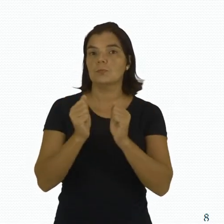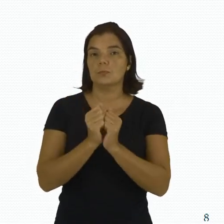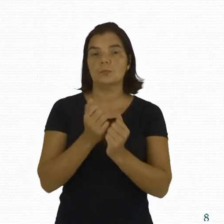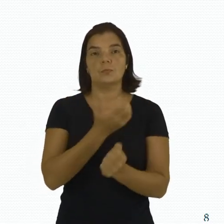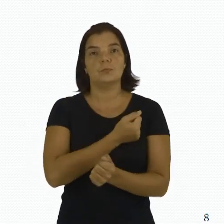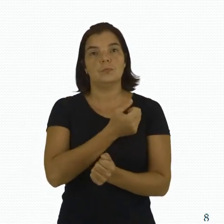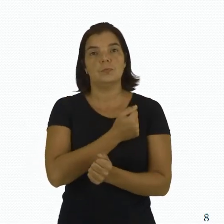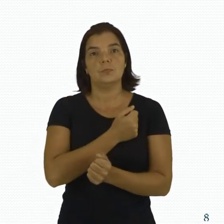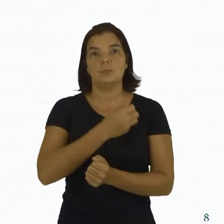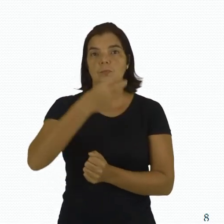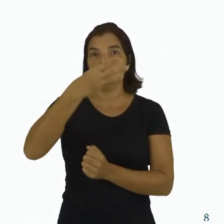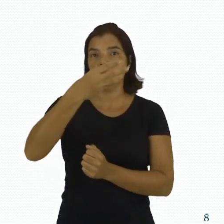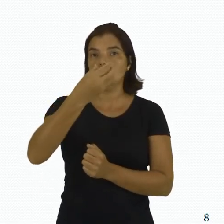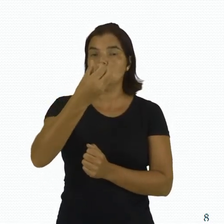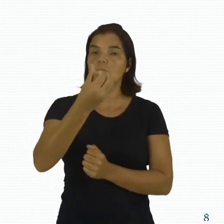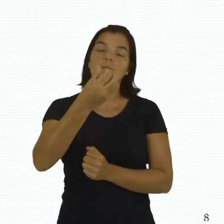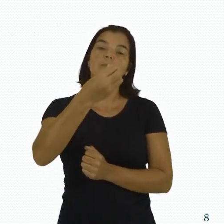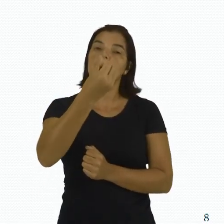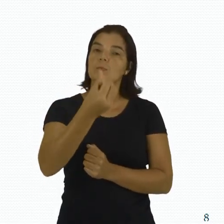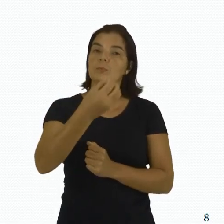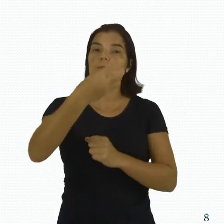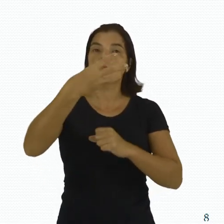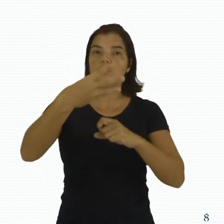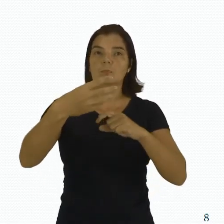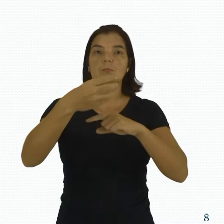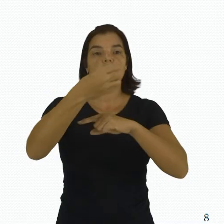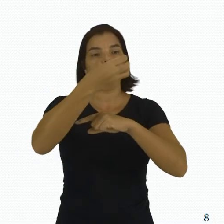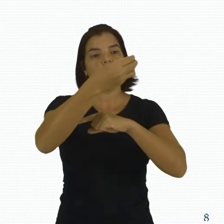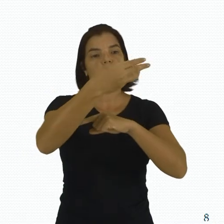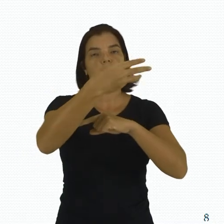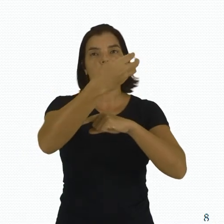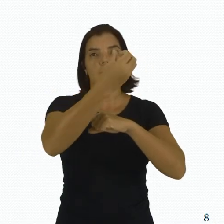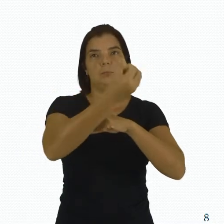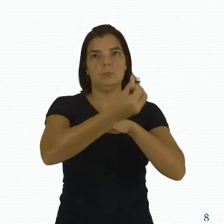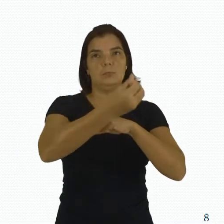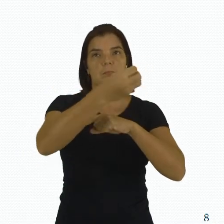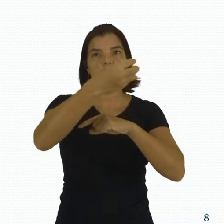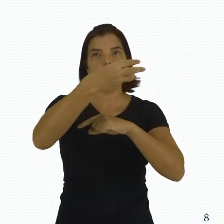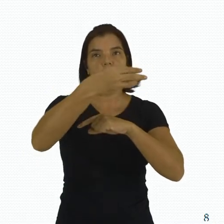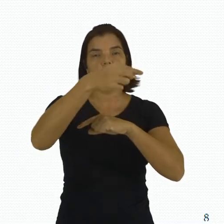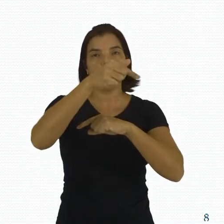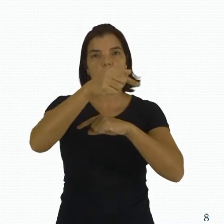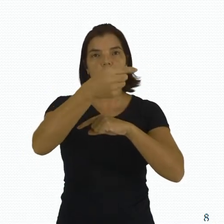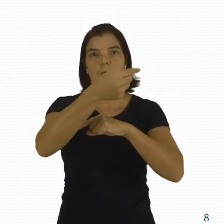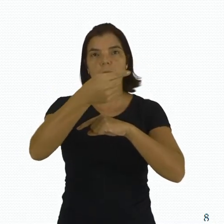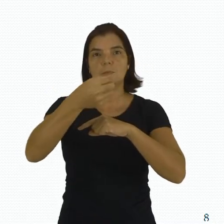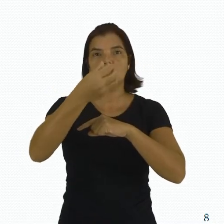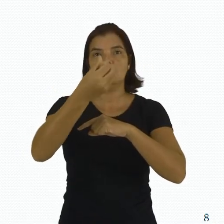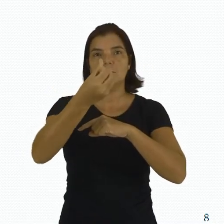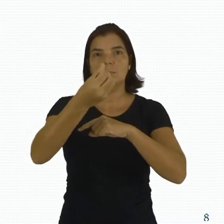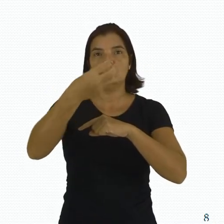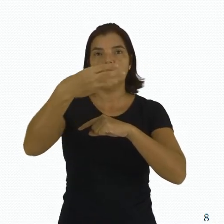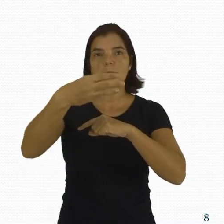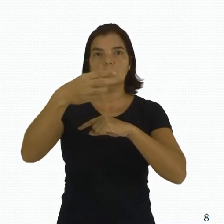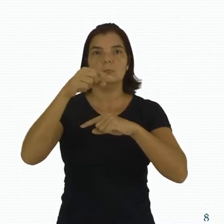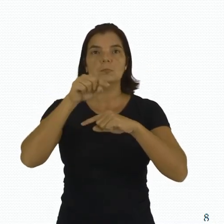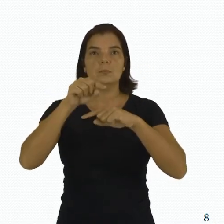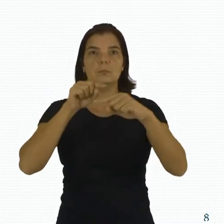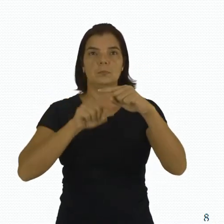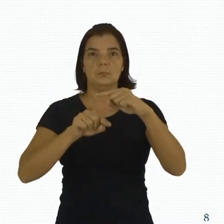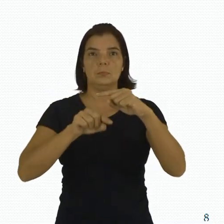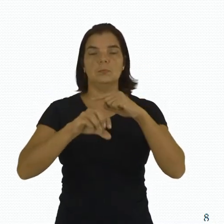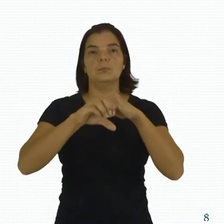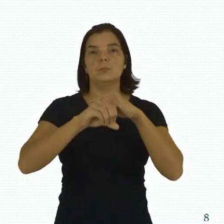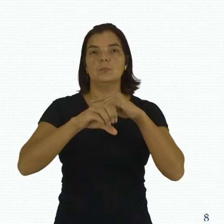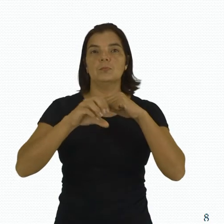número 63. Então, 637 menos 63 daria 574 e embaixo 90. Então,